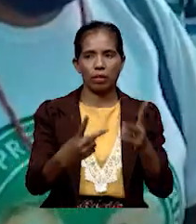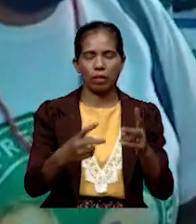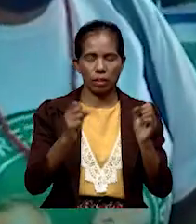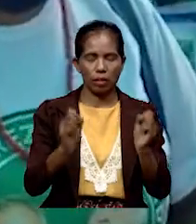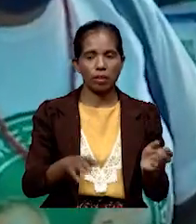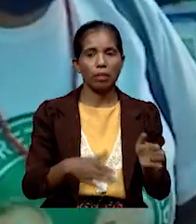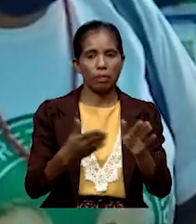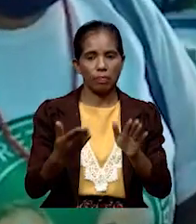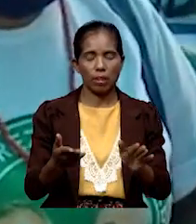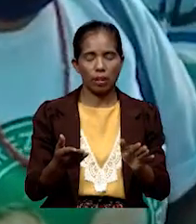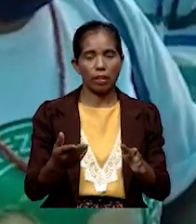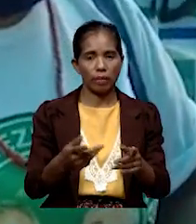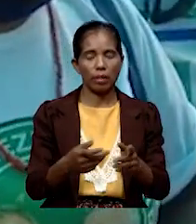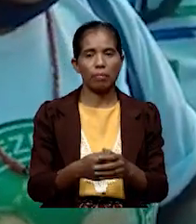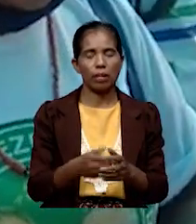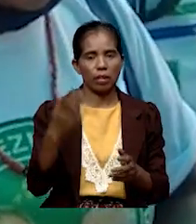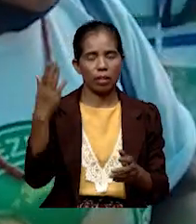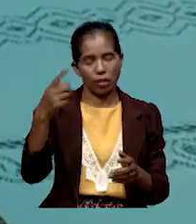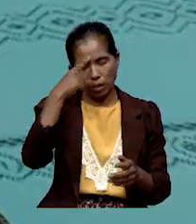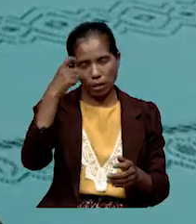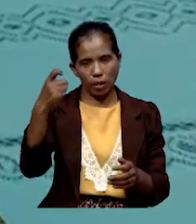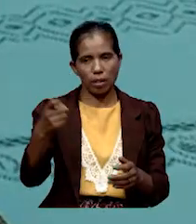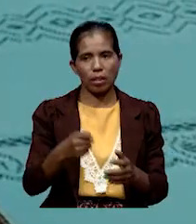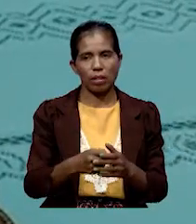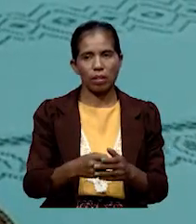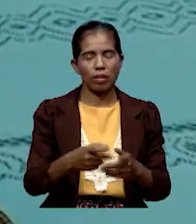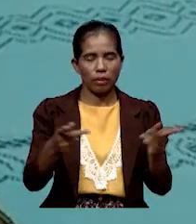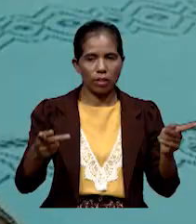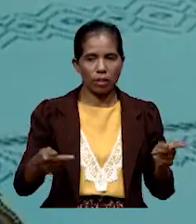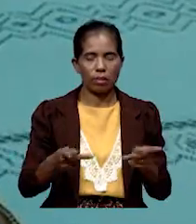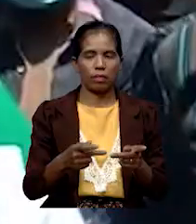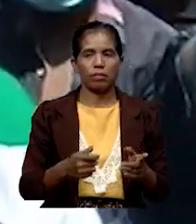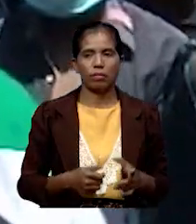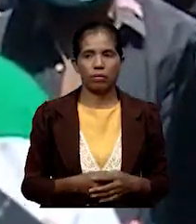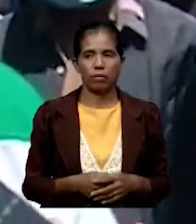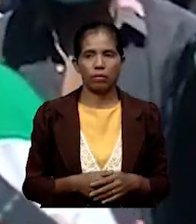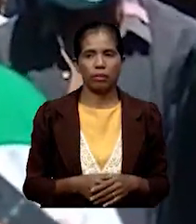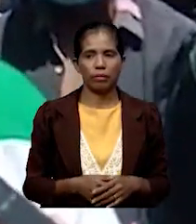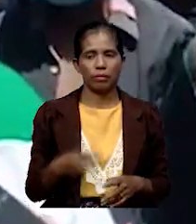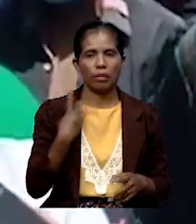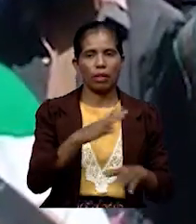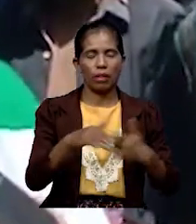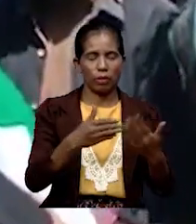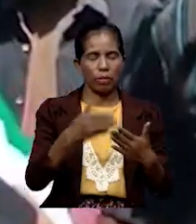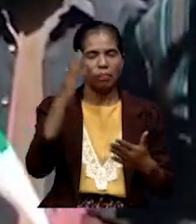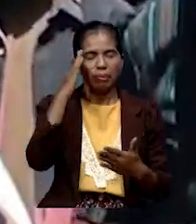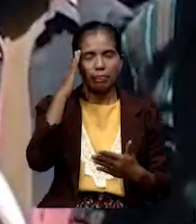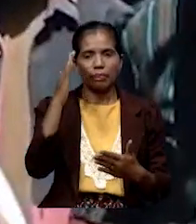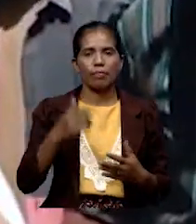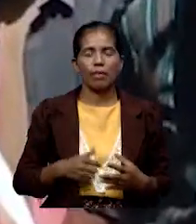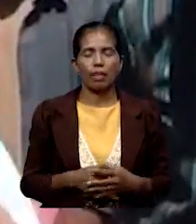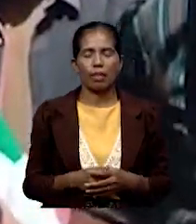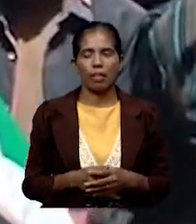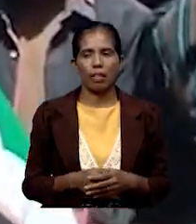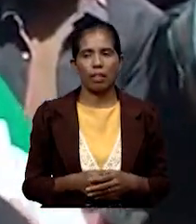Nicolau Lobato ni Moris Fatin tambo considera hanesan rai sagrado. Claro, a gente que também, né, Nicolau Lobato, nunca a doa, e aí